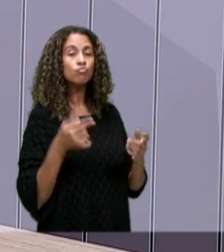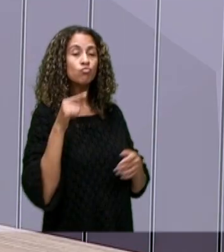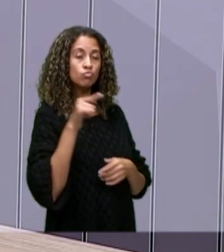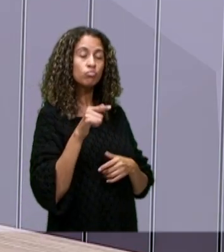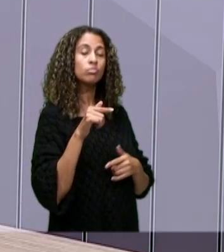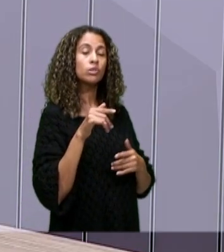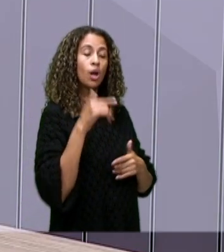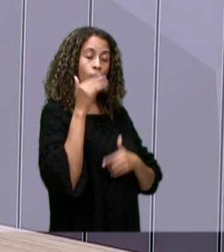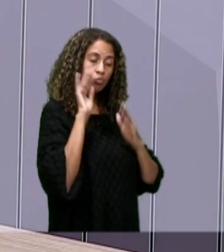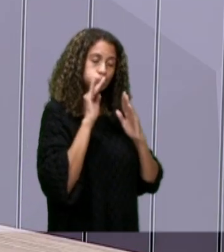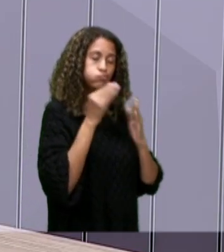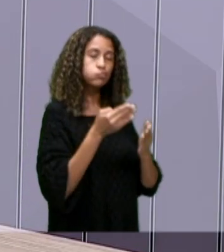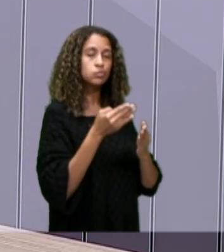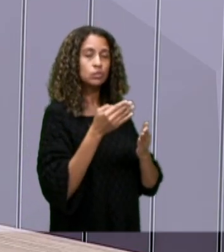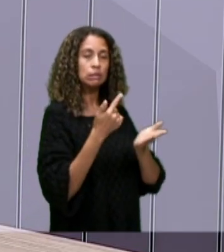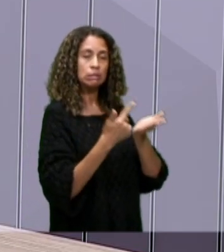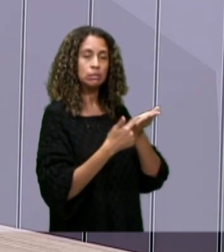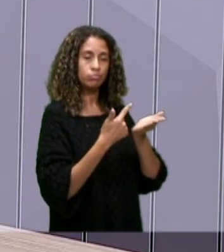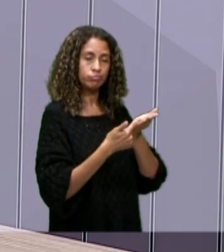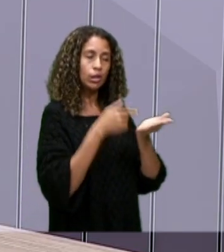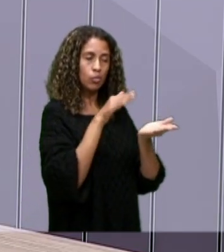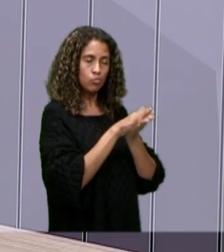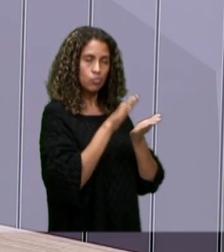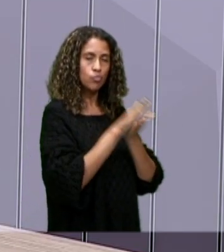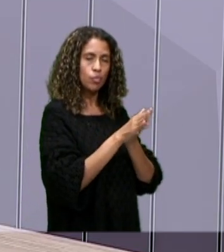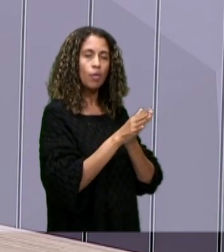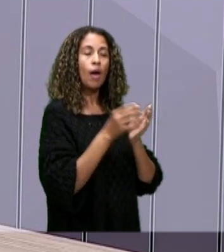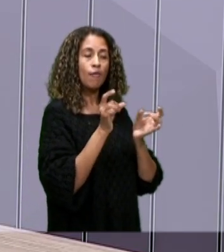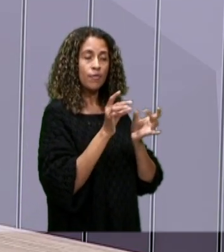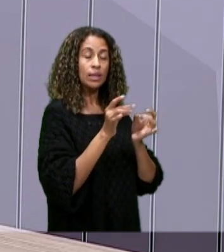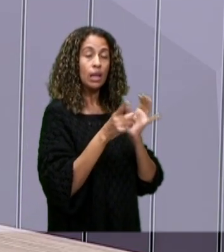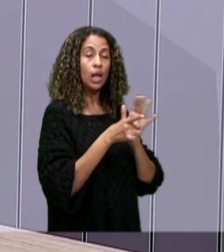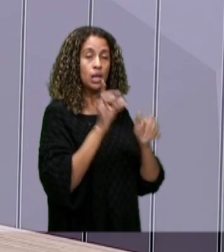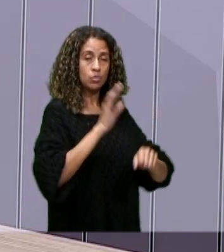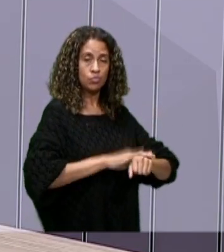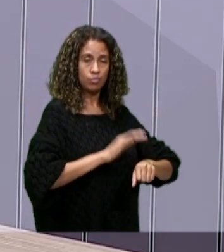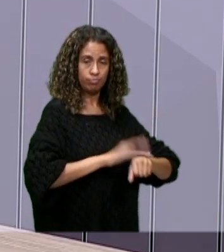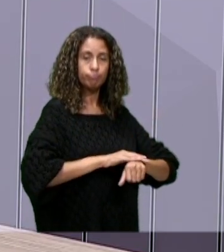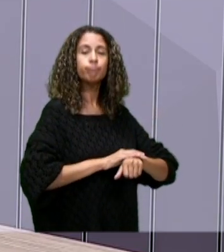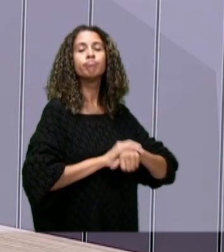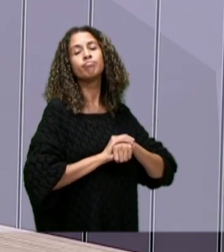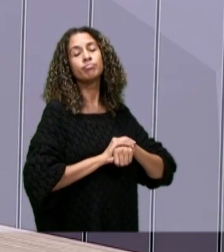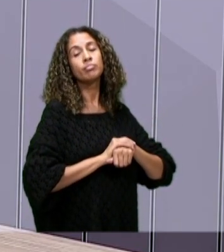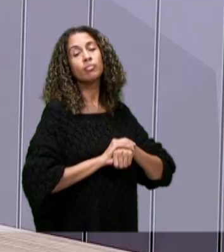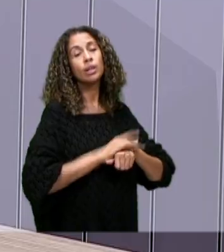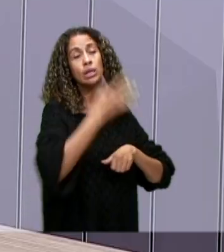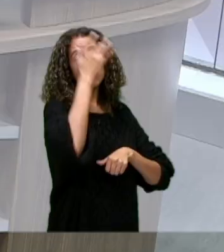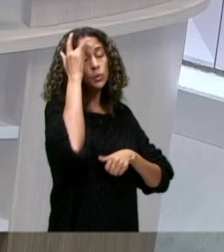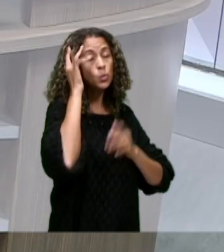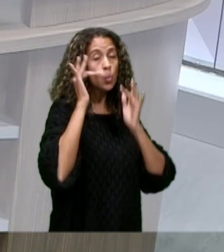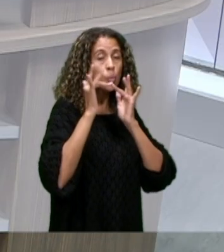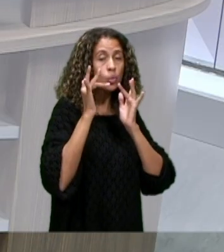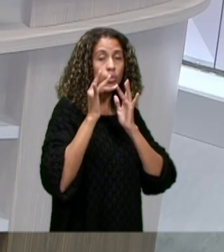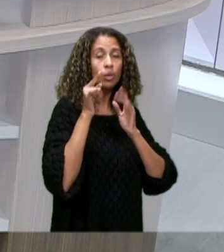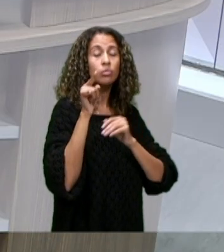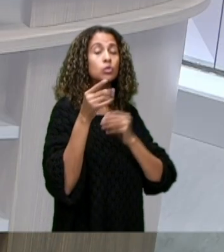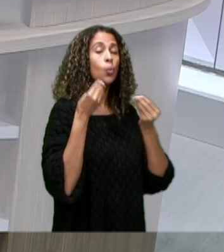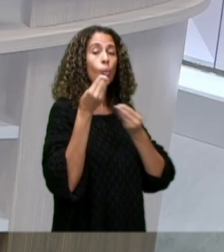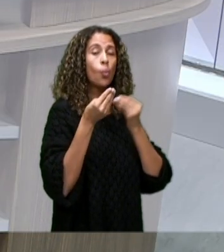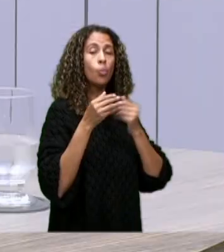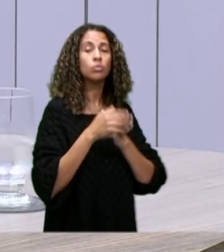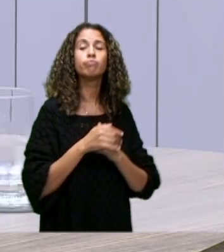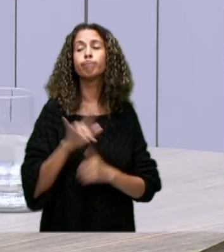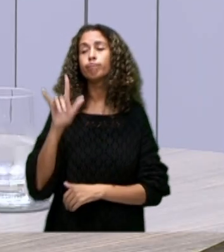com com essa pré-venda, né? As pessoas podem entrar em contato contigo pelo